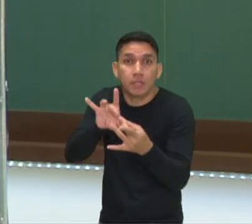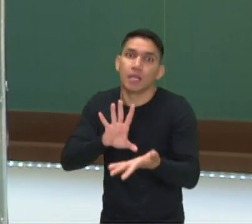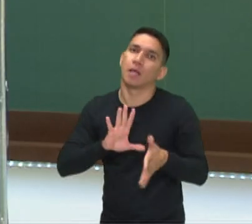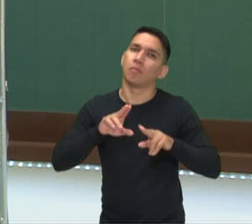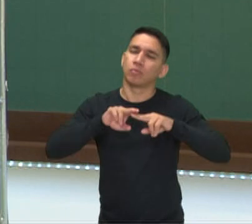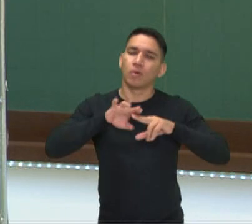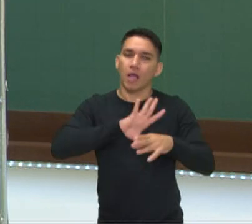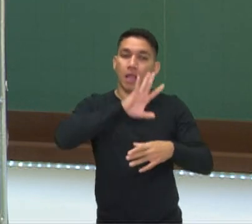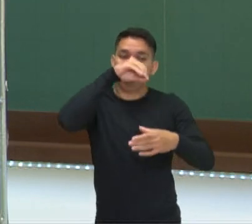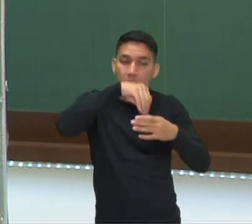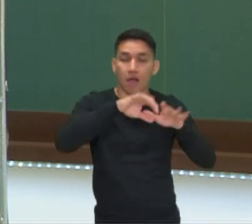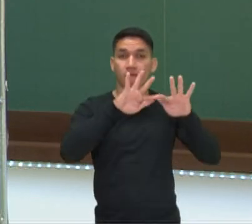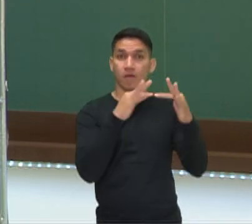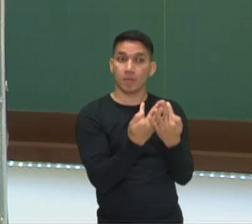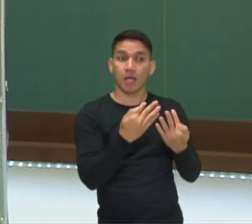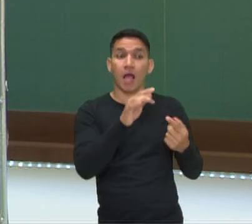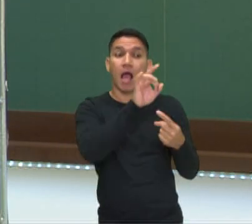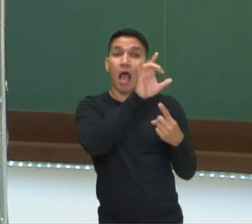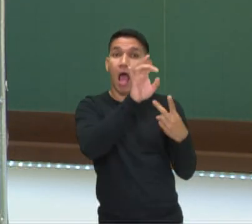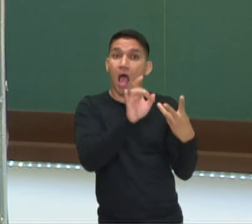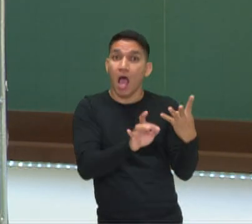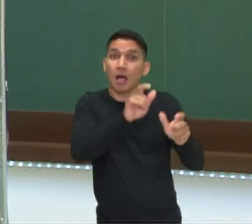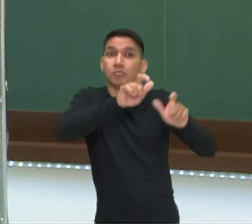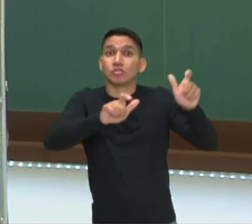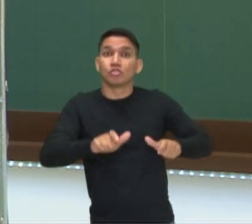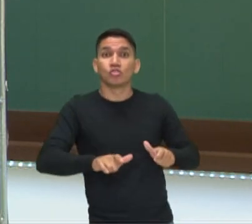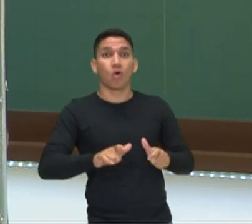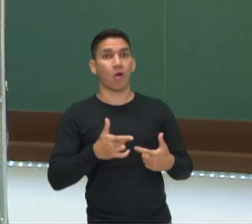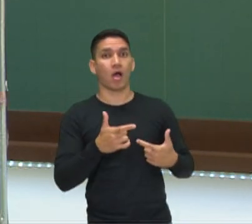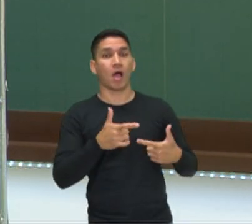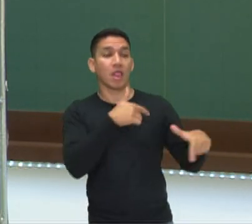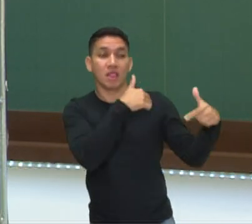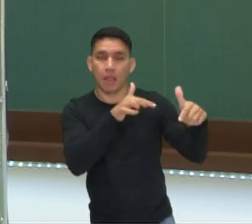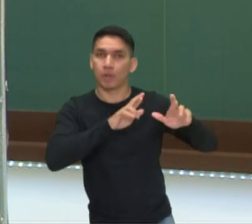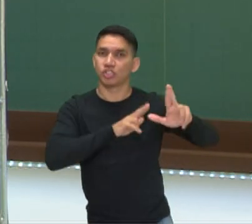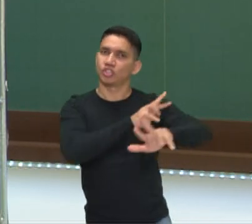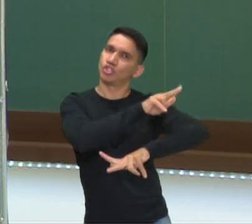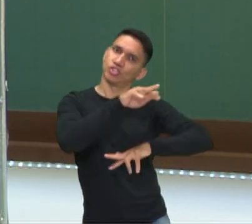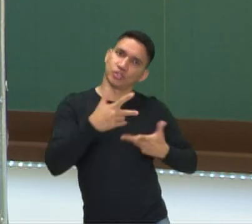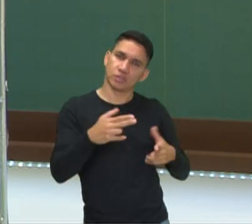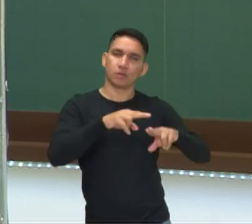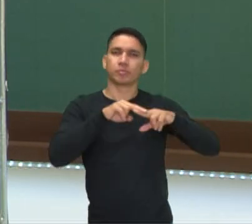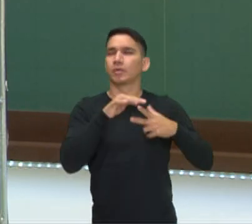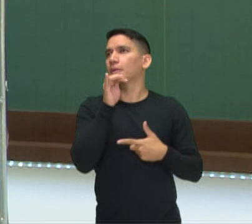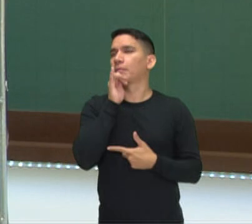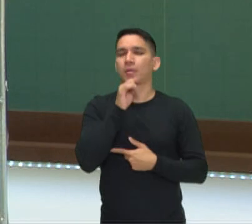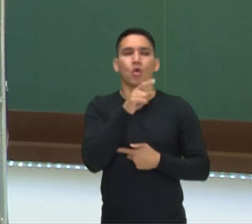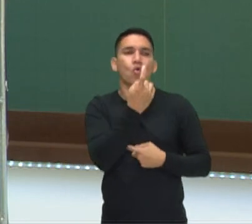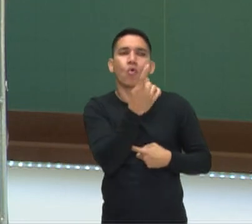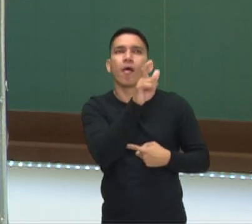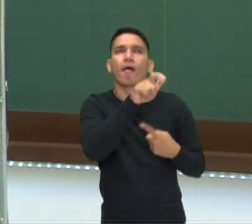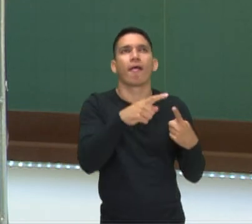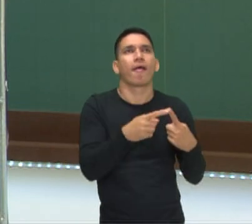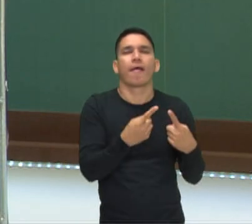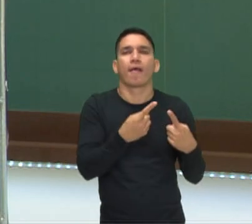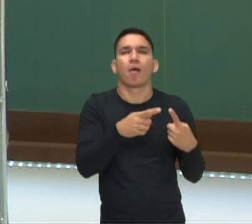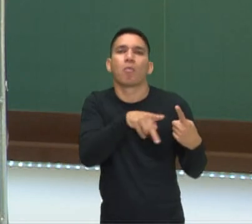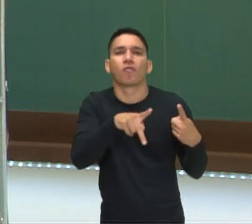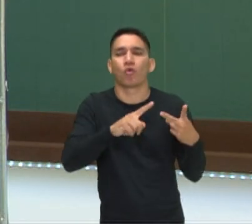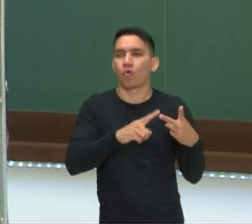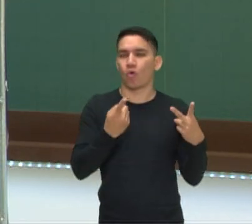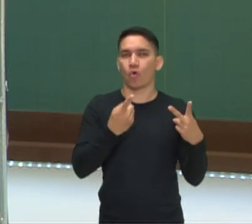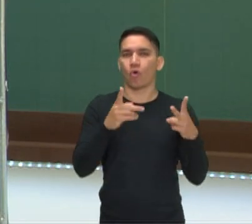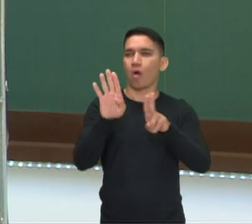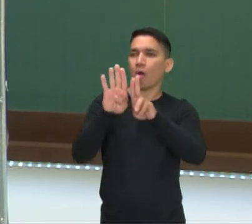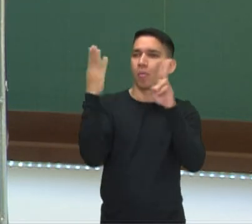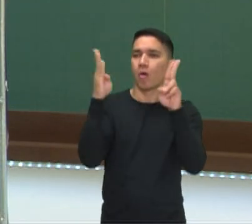família, a gente vai ter cada pessoa fazendo uma função completamente diferente. Uma pessoa é professora, outra é porteiro, outro é vendedor